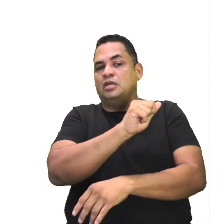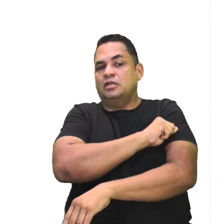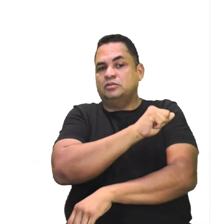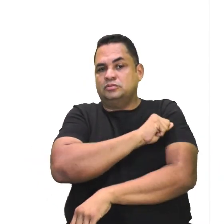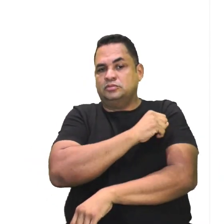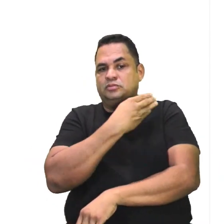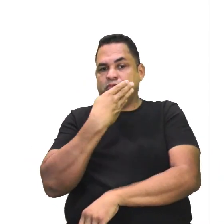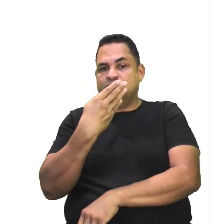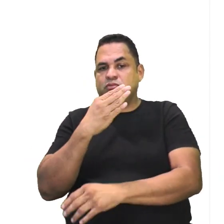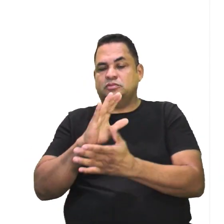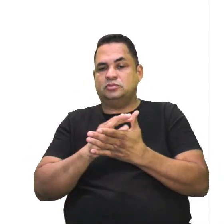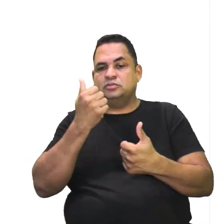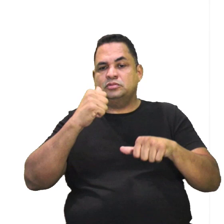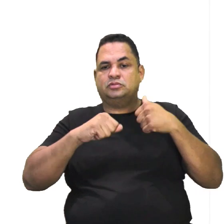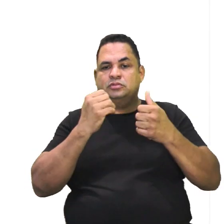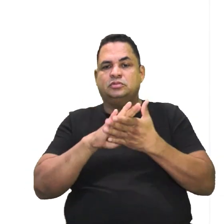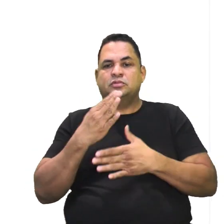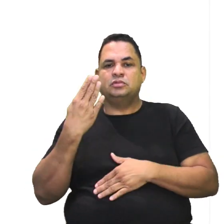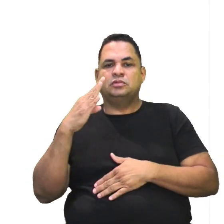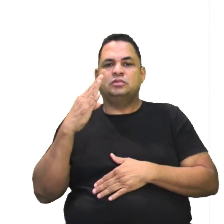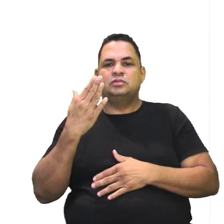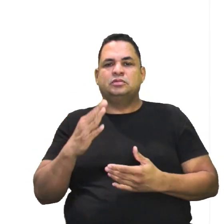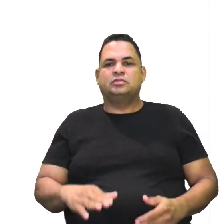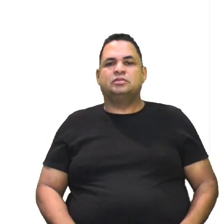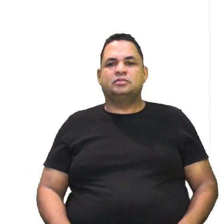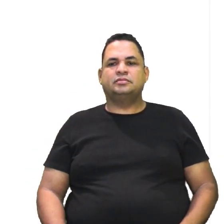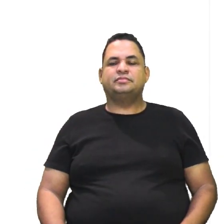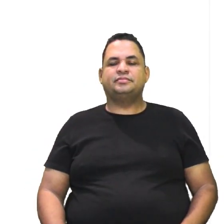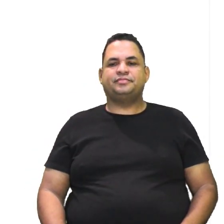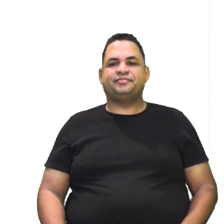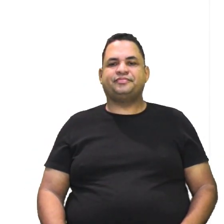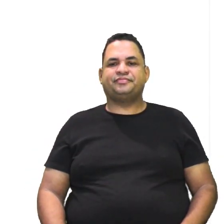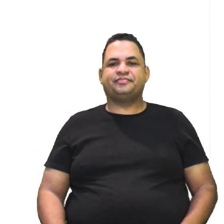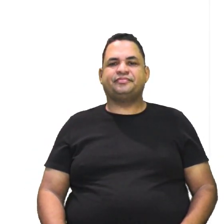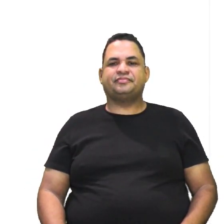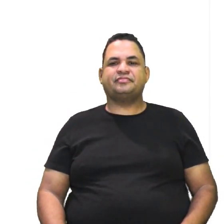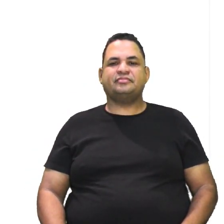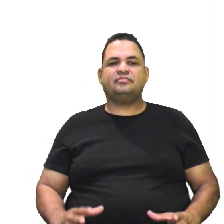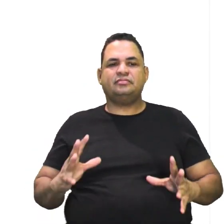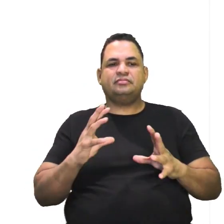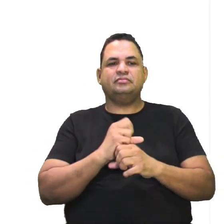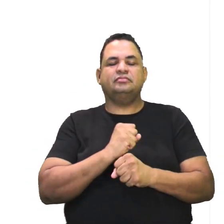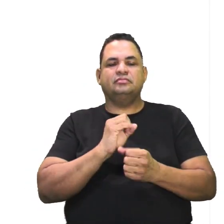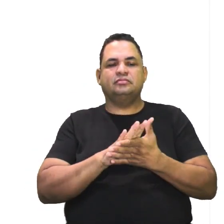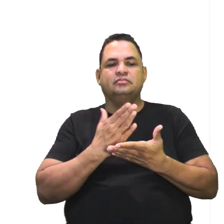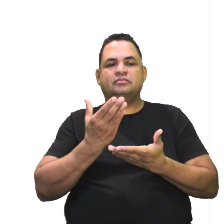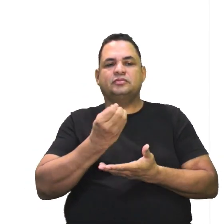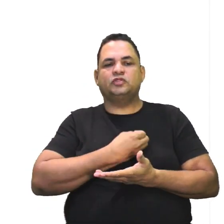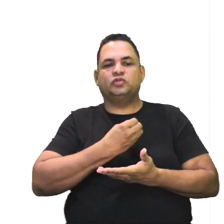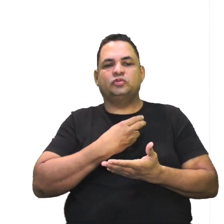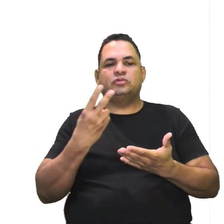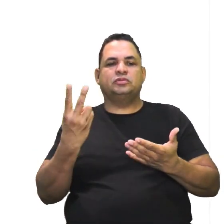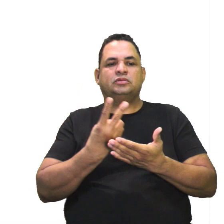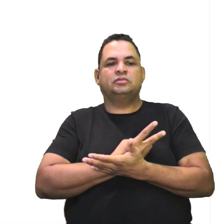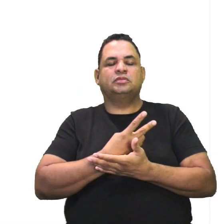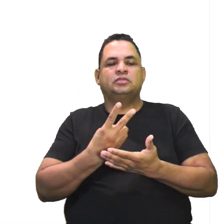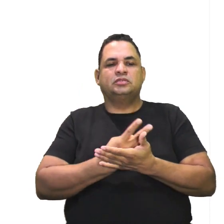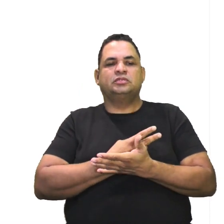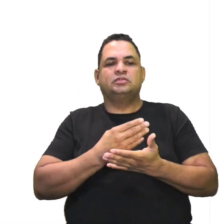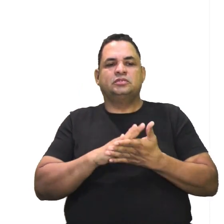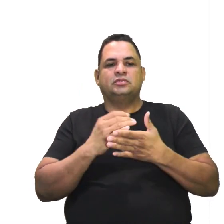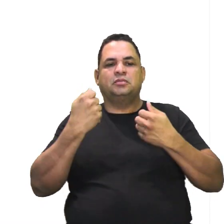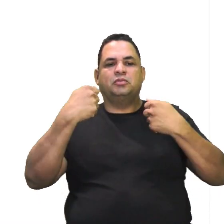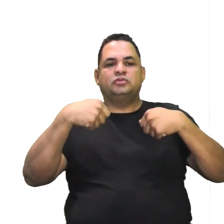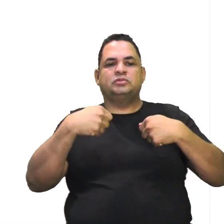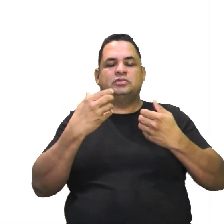alunos, numa avaliação de biologia. Tinha que ver que não era matemática. Né? Calcule o desvio padrão. Então, olha só, temos